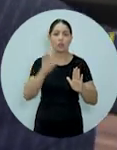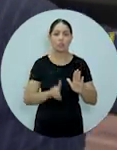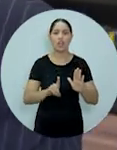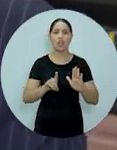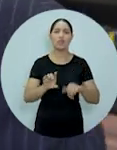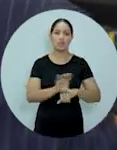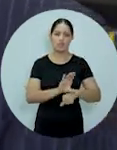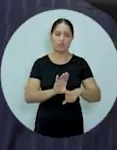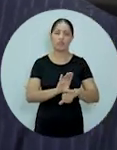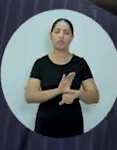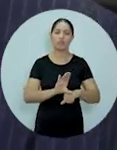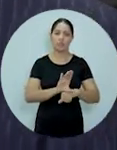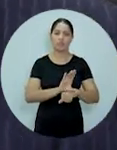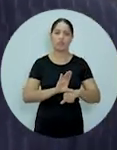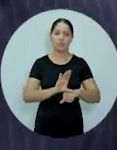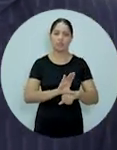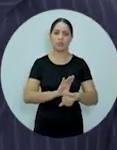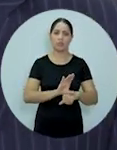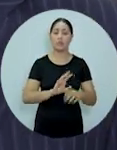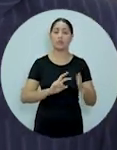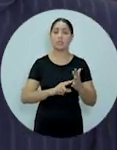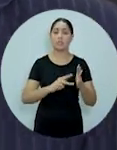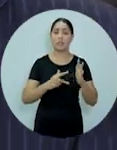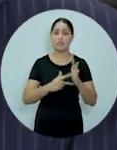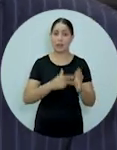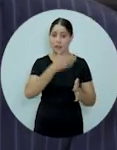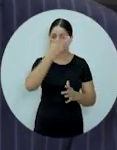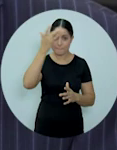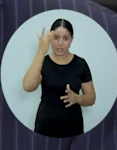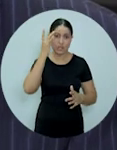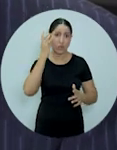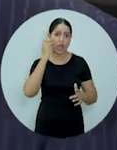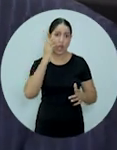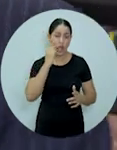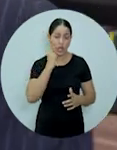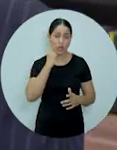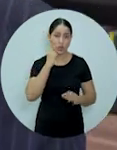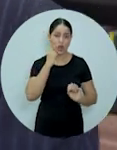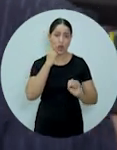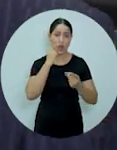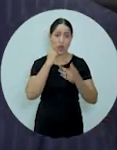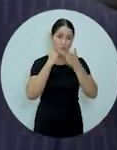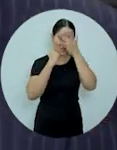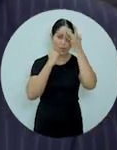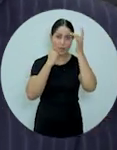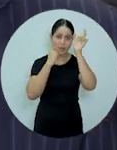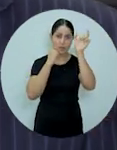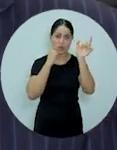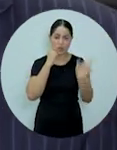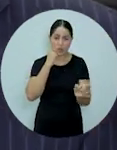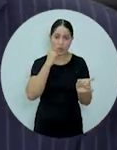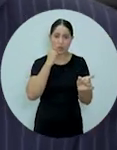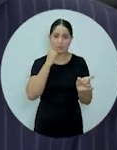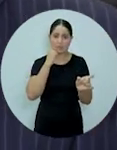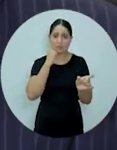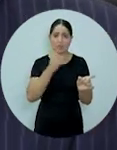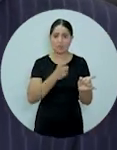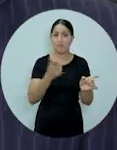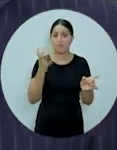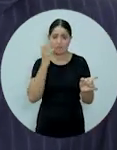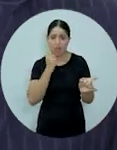civil e um direito constitucional, seja da parte de quem vai adotar, seja da parte do